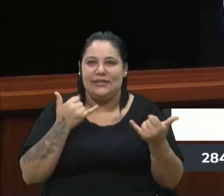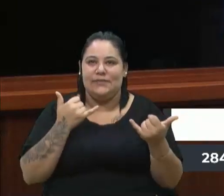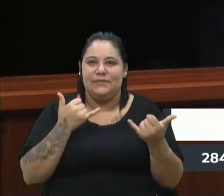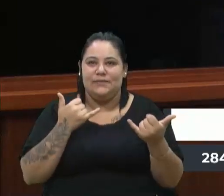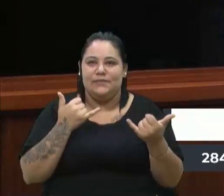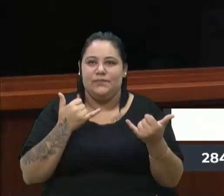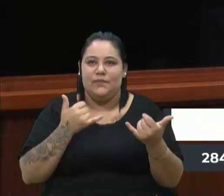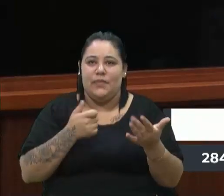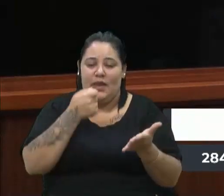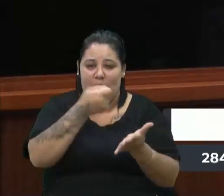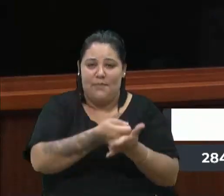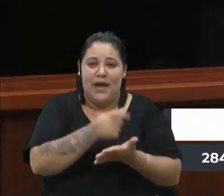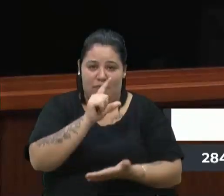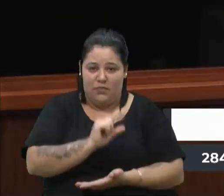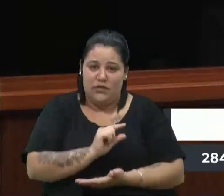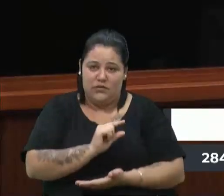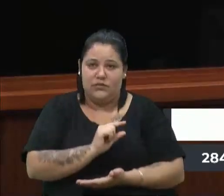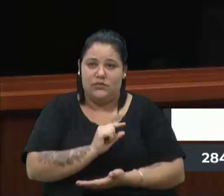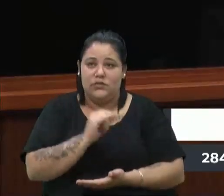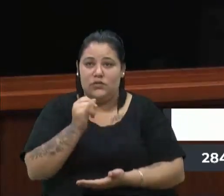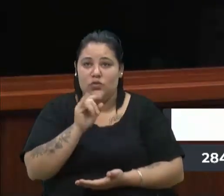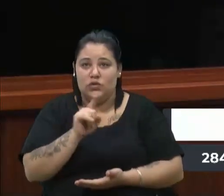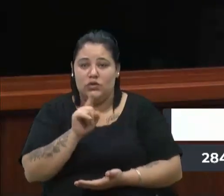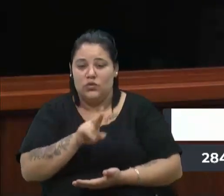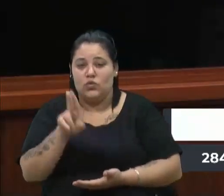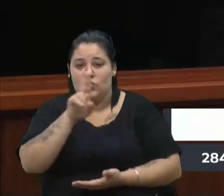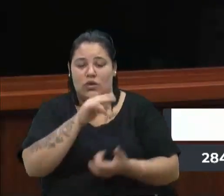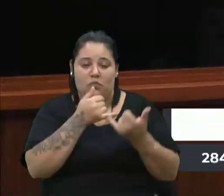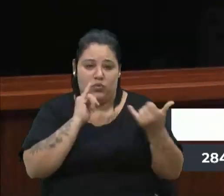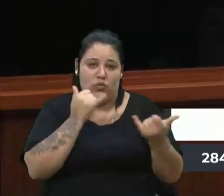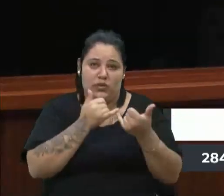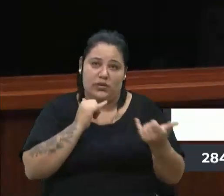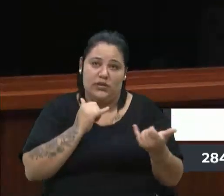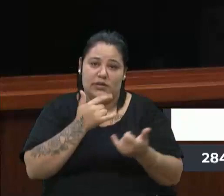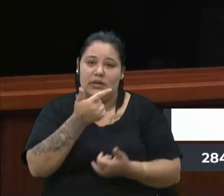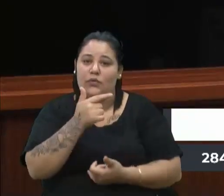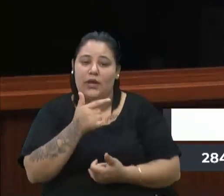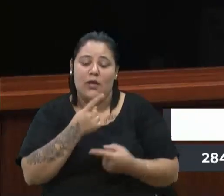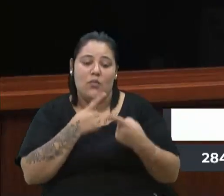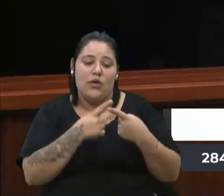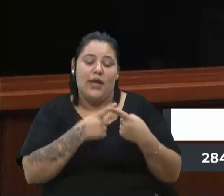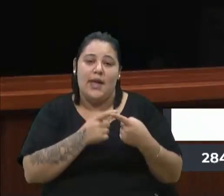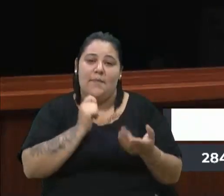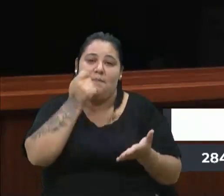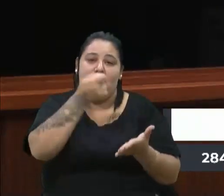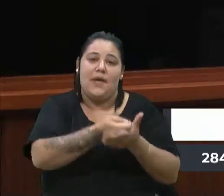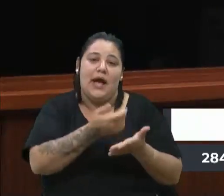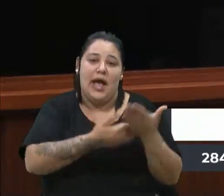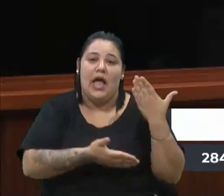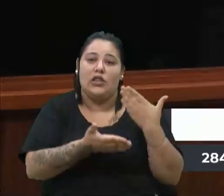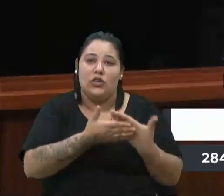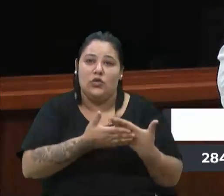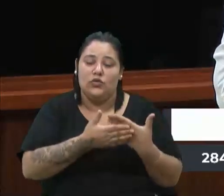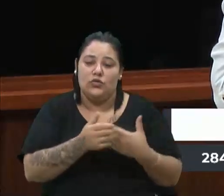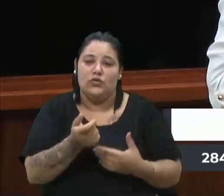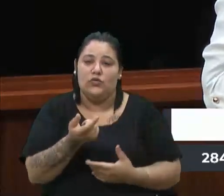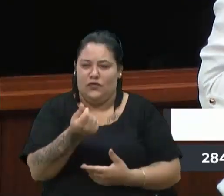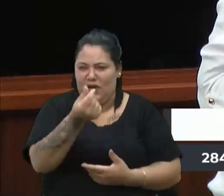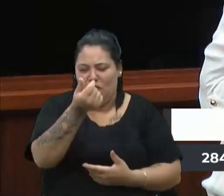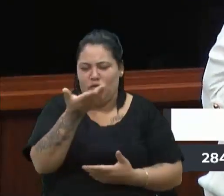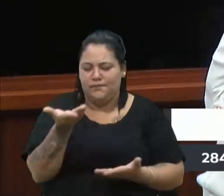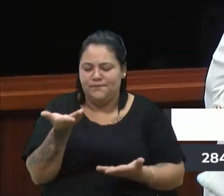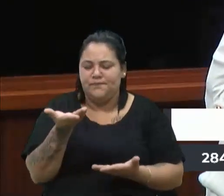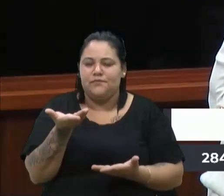a parte elétrica, ela paga menos, porque se tu não usa a eletricidade, tu não tem por que pagar todo aquele valor,